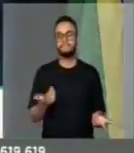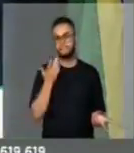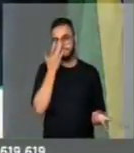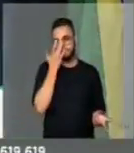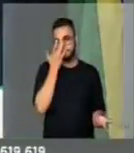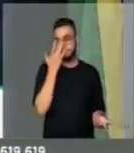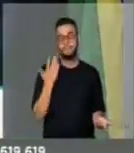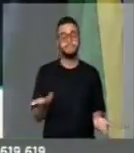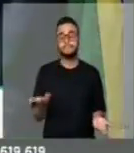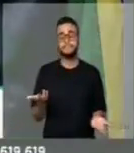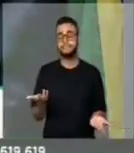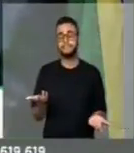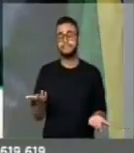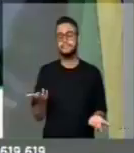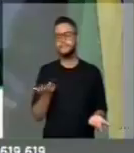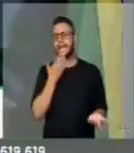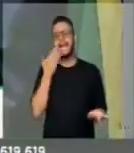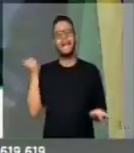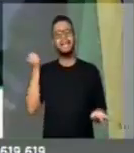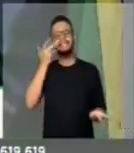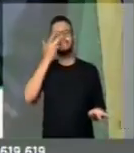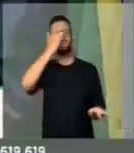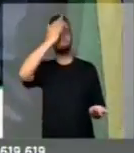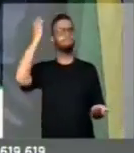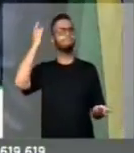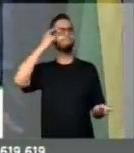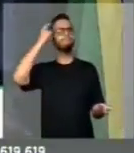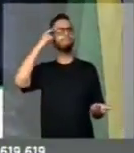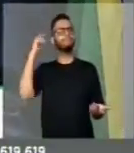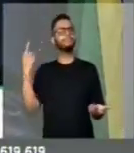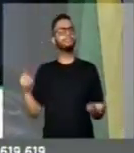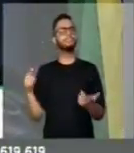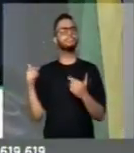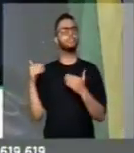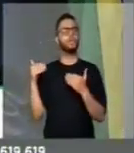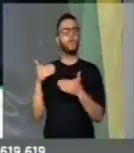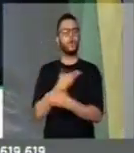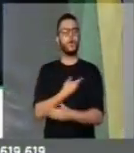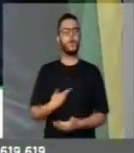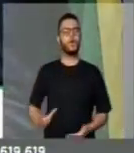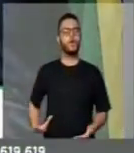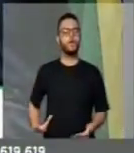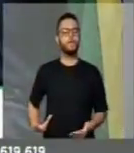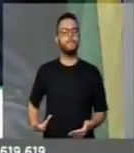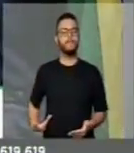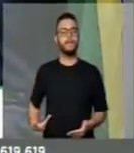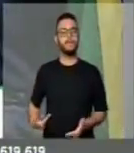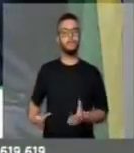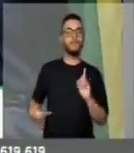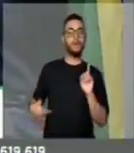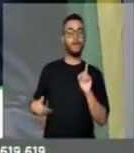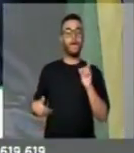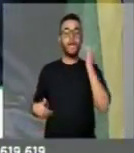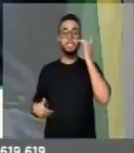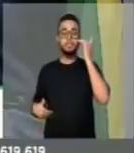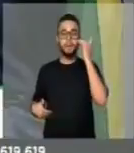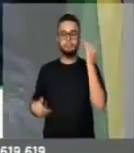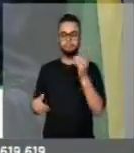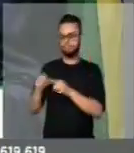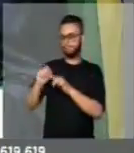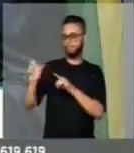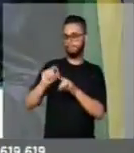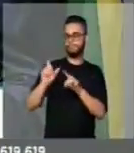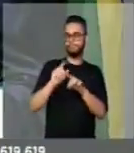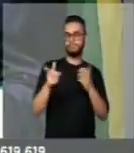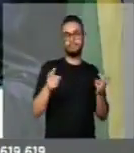Então, as melhores cabeças que a Dilma tinha no seu governo, ela tirou por capricho.